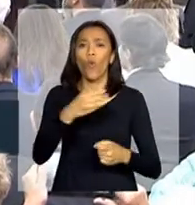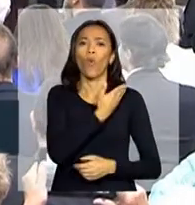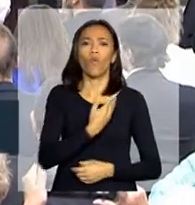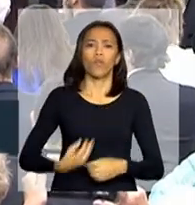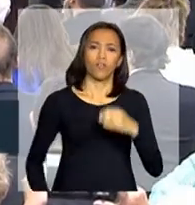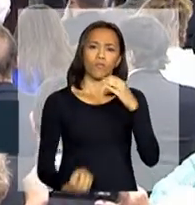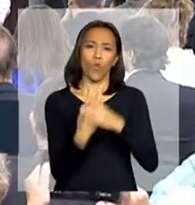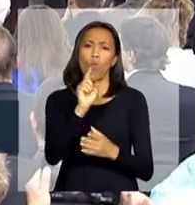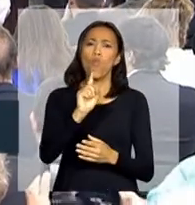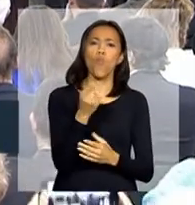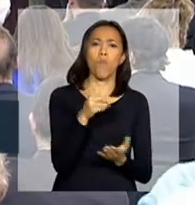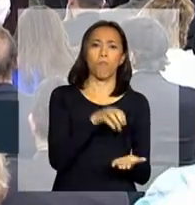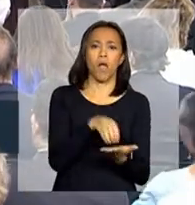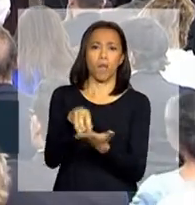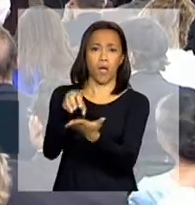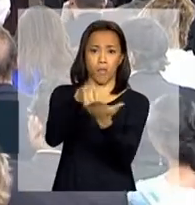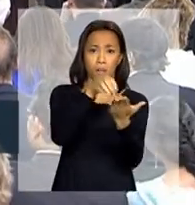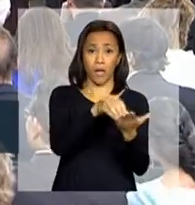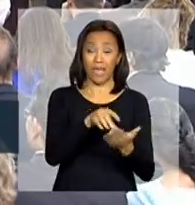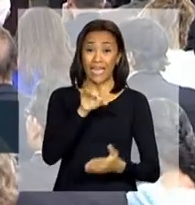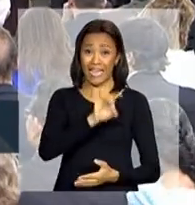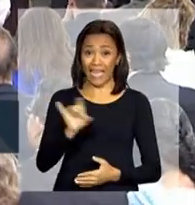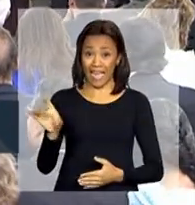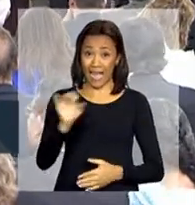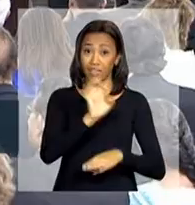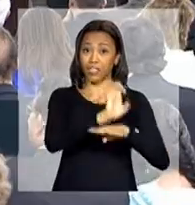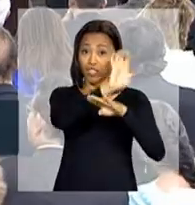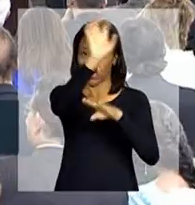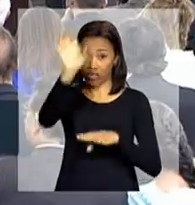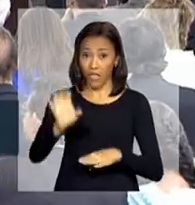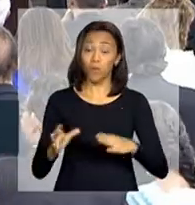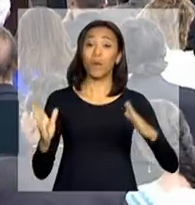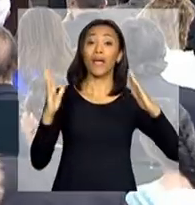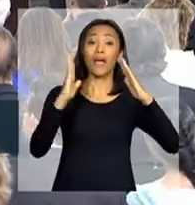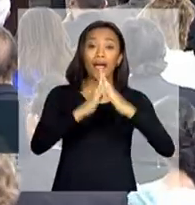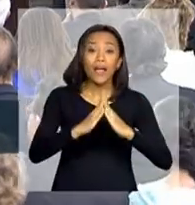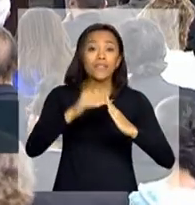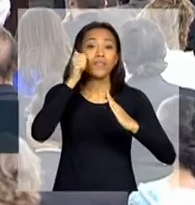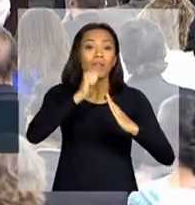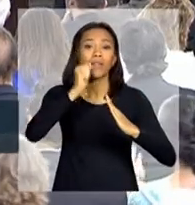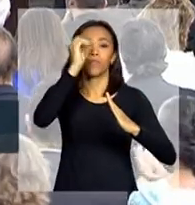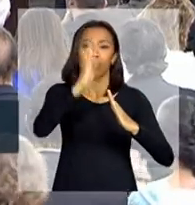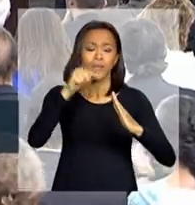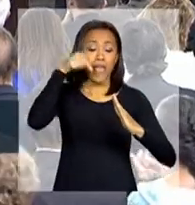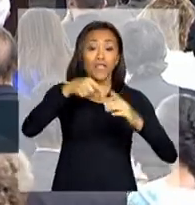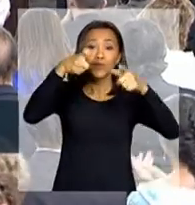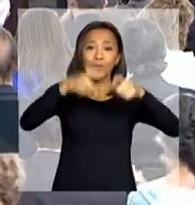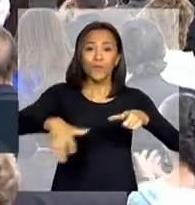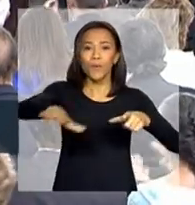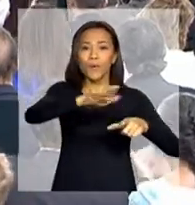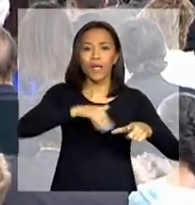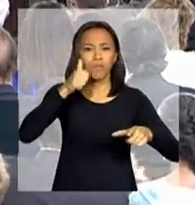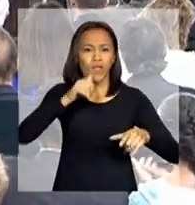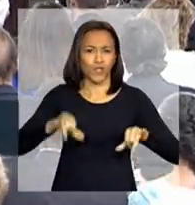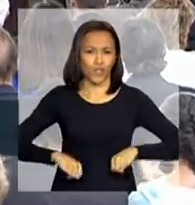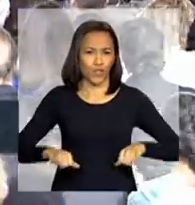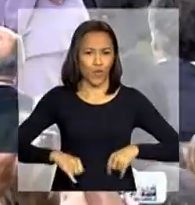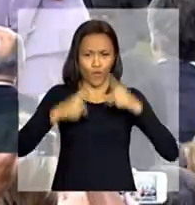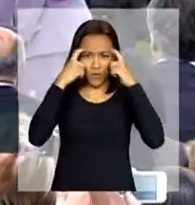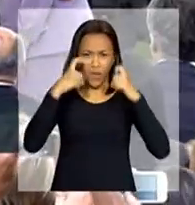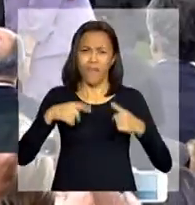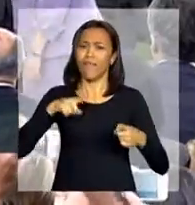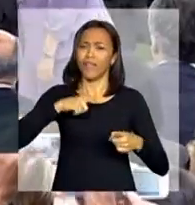uma unidade em cada estado do país da casa da mulher brasileira o espaço onde as vítimas encontraram